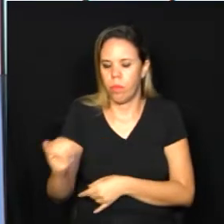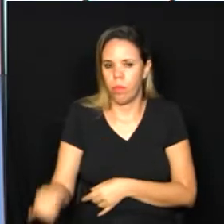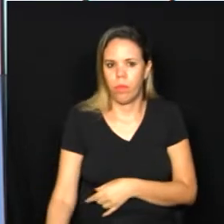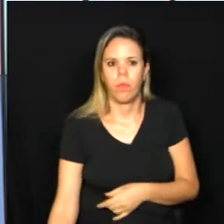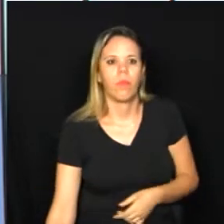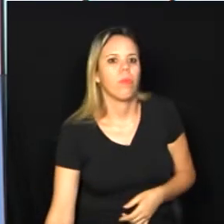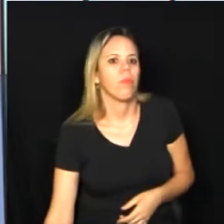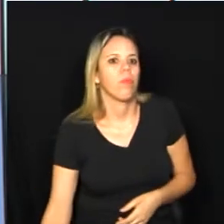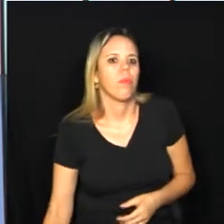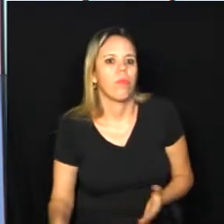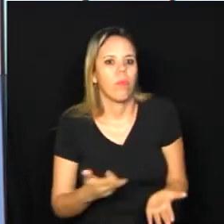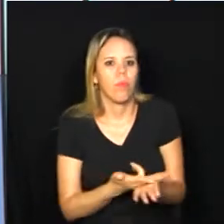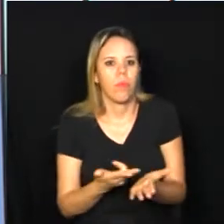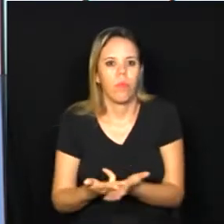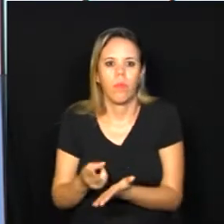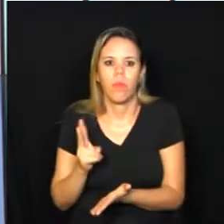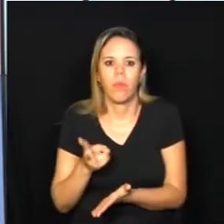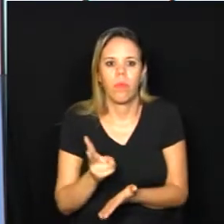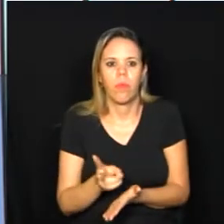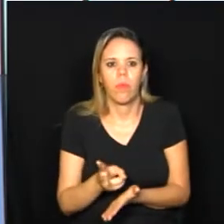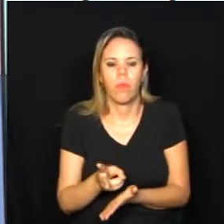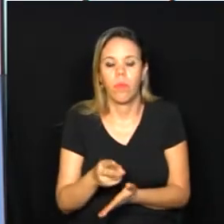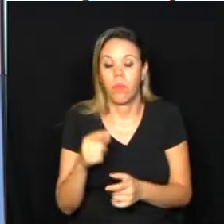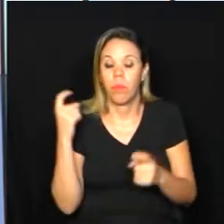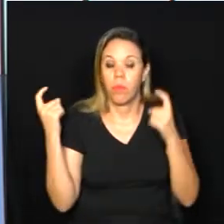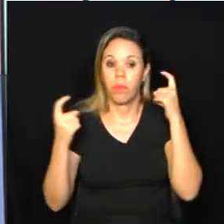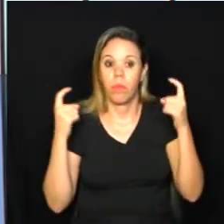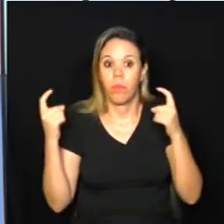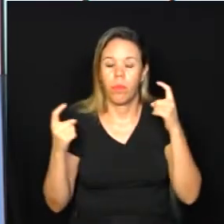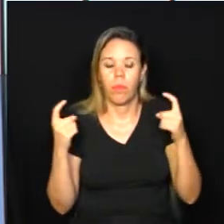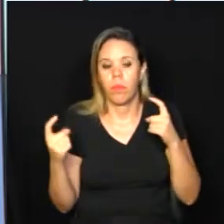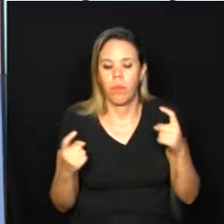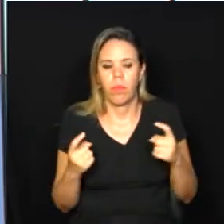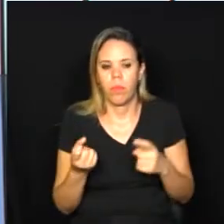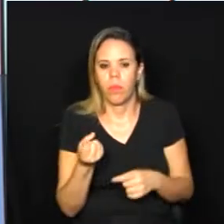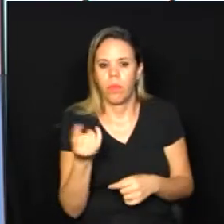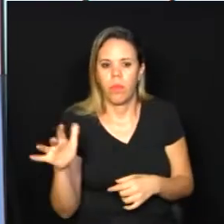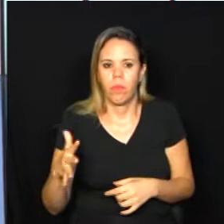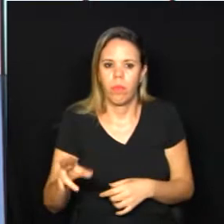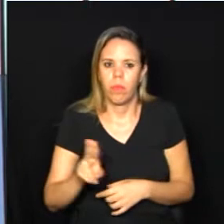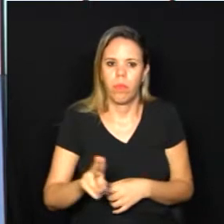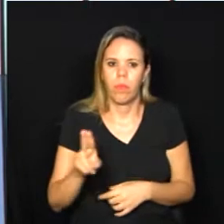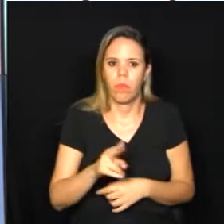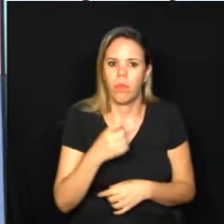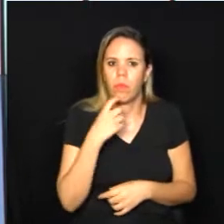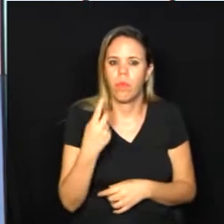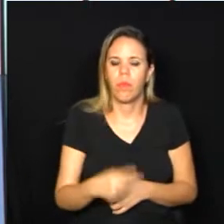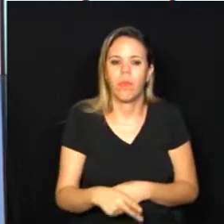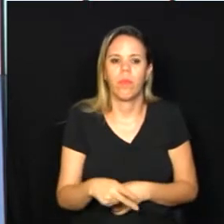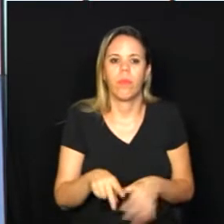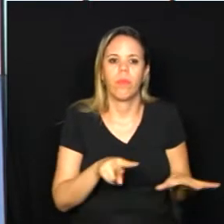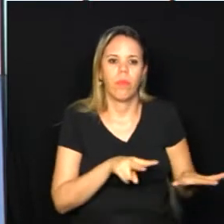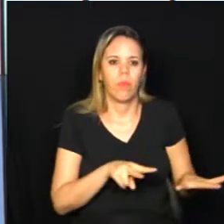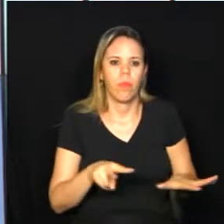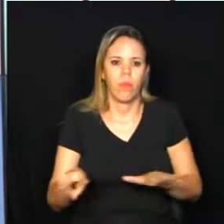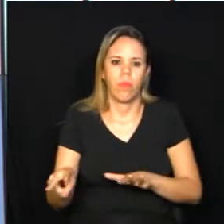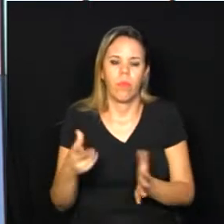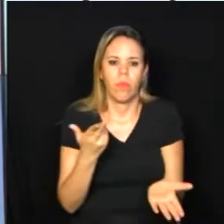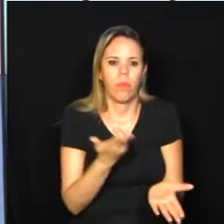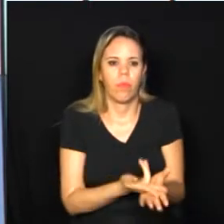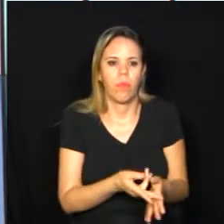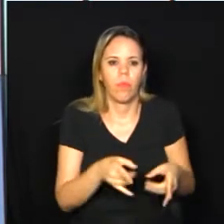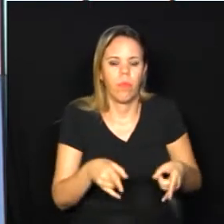as internações continuam sendo preocupantes. Olha, a média de ocupação em Campinas na semana em leitos